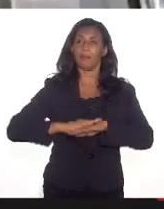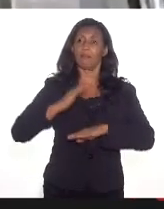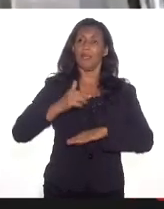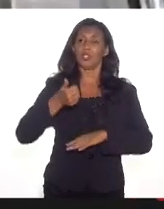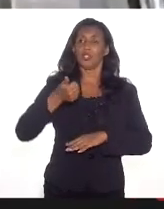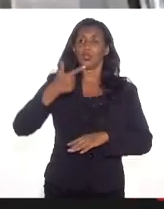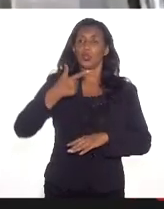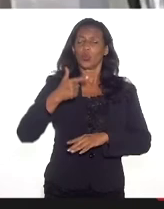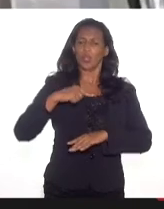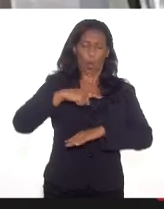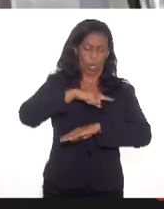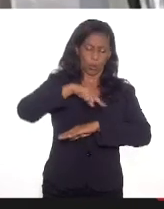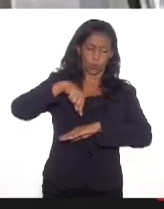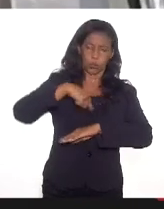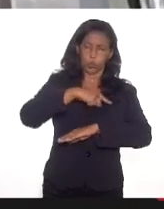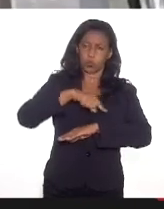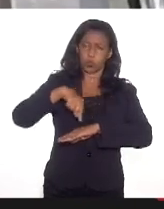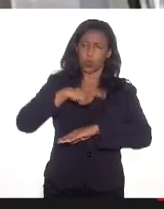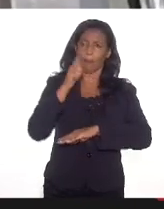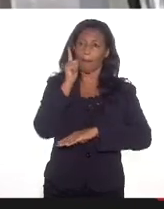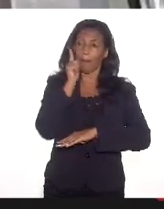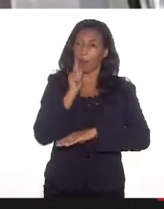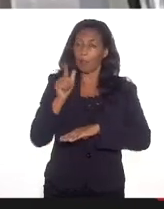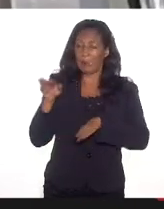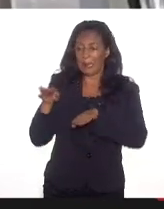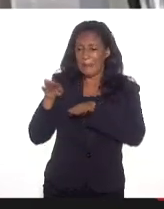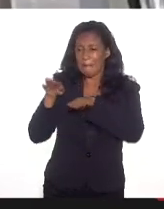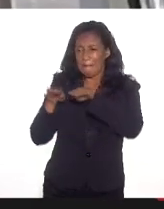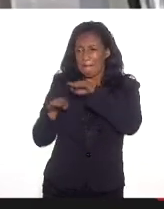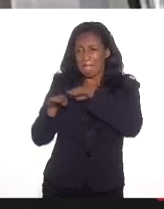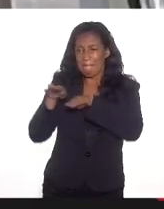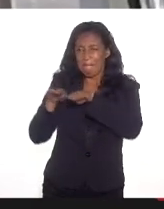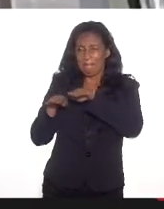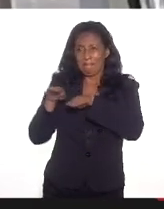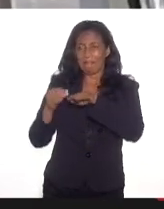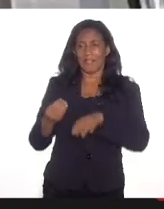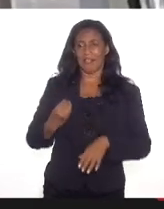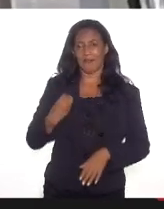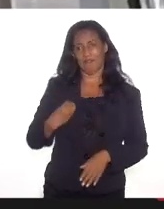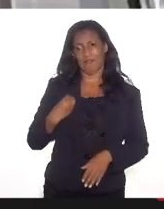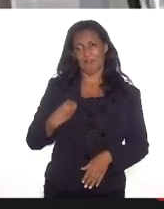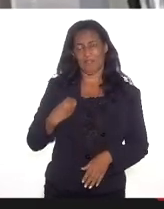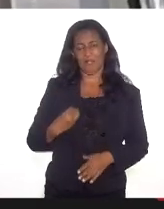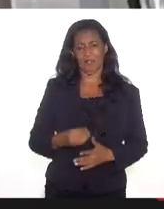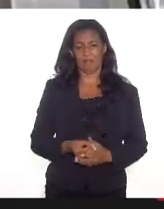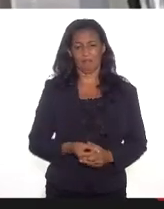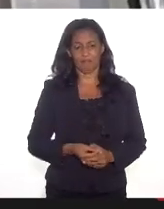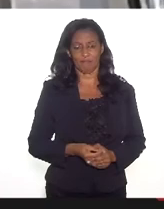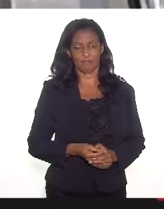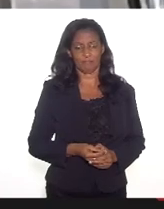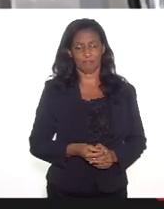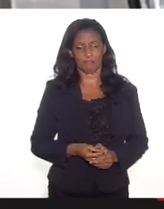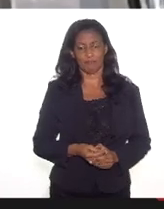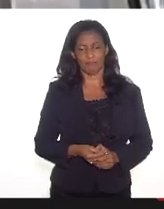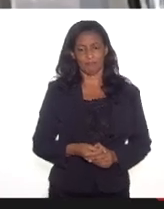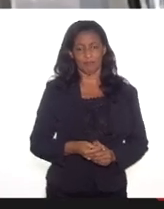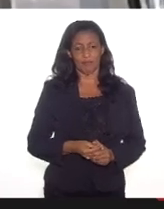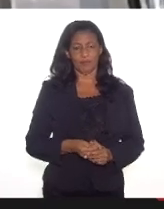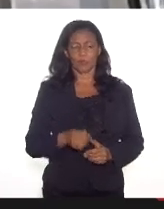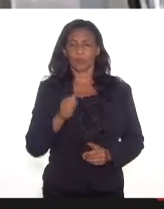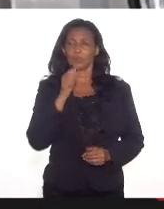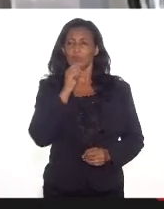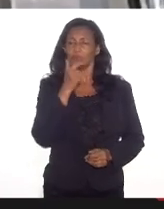para alcançar níveis mínimos de vida e não tem e não tem